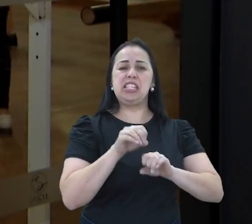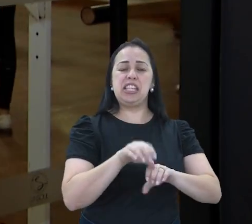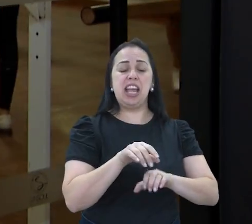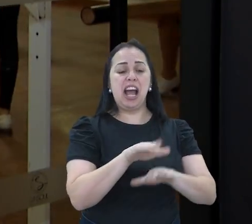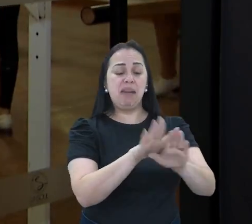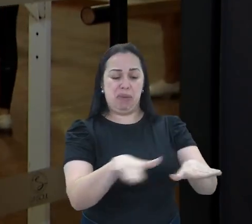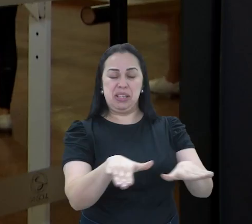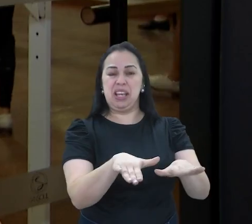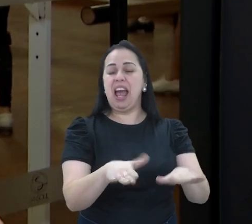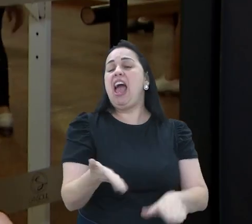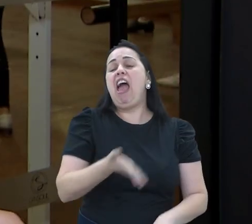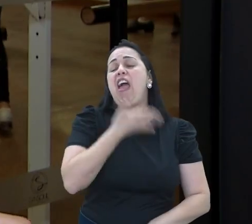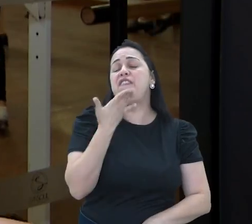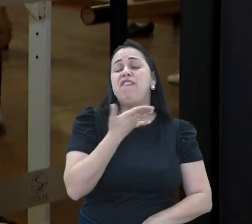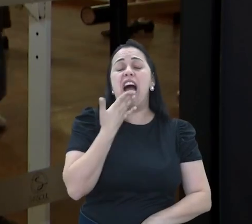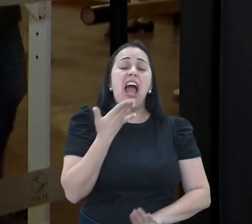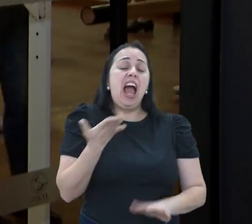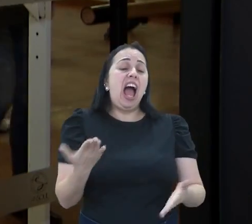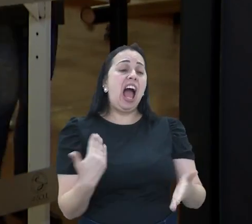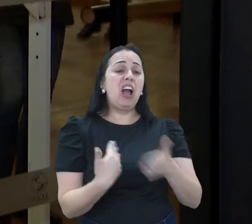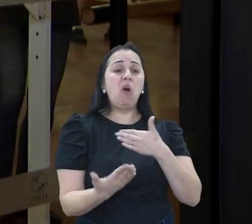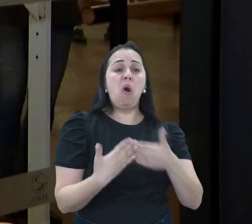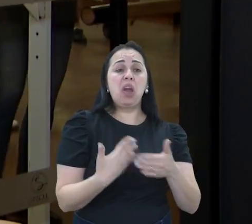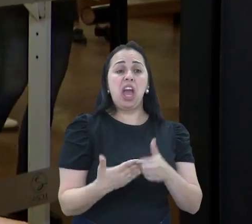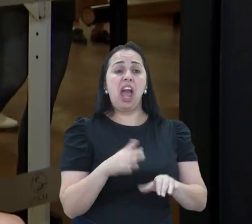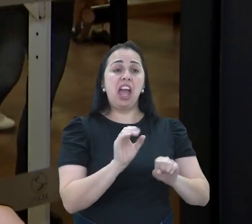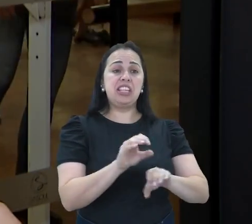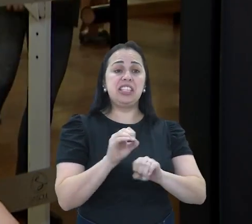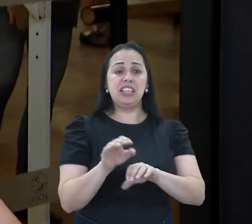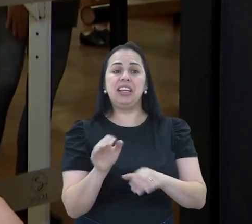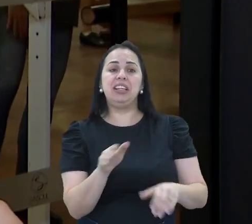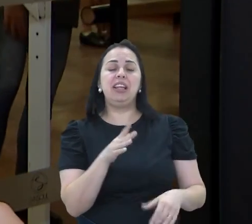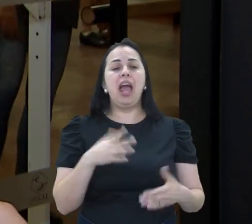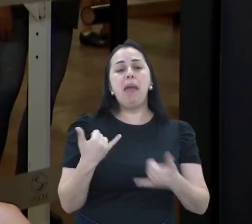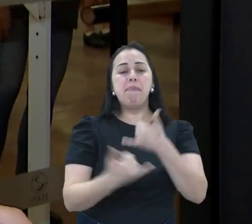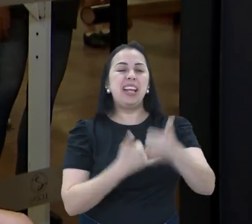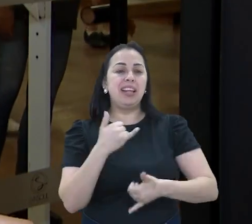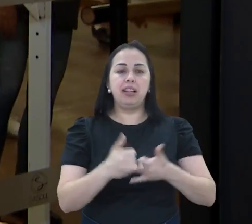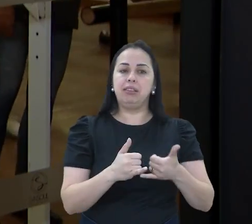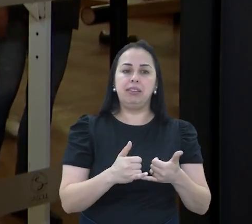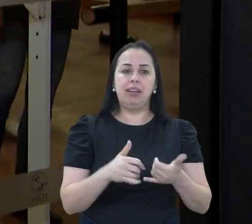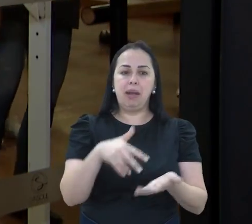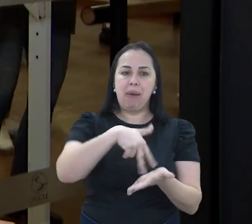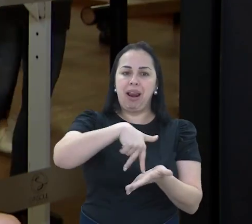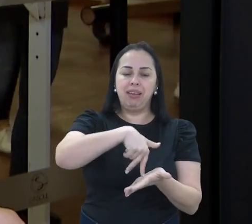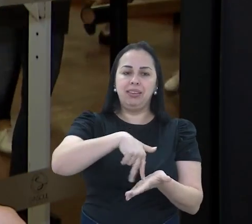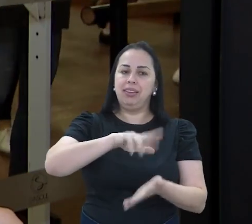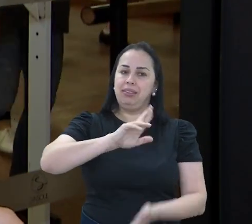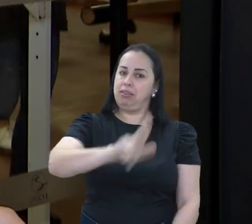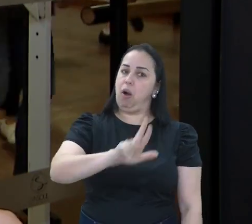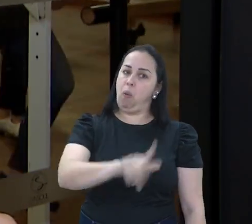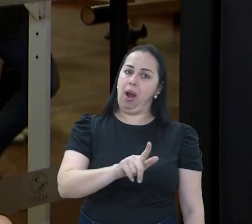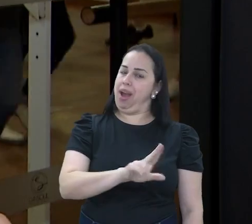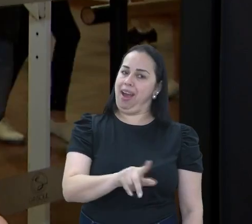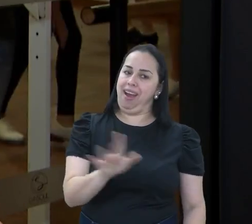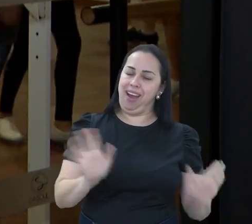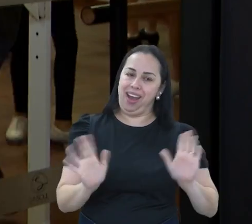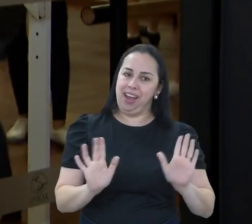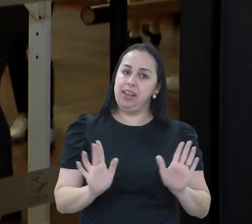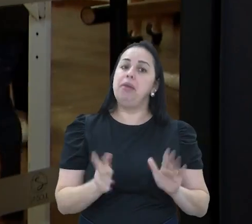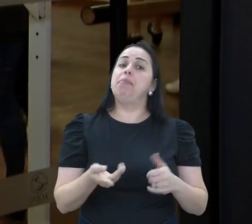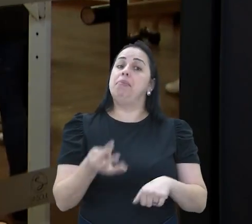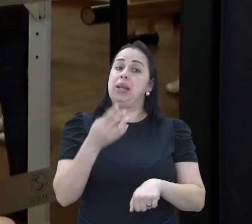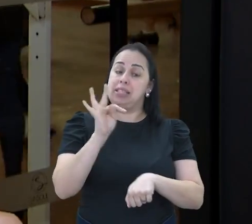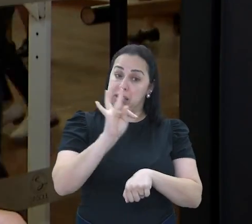crianças assim que são pequenas. Então, a gente dá qualquer coisinha na aula, uma brincadeira e pronto, já é balé. E não é assim, existe